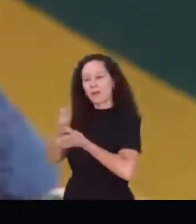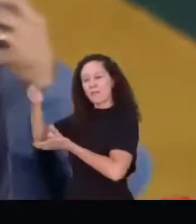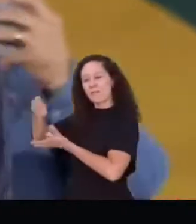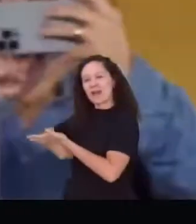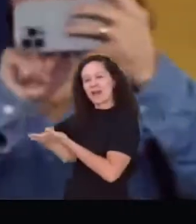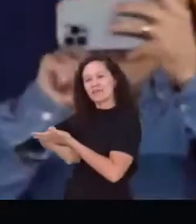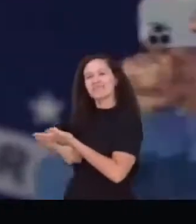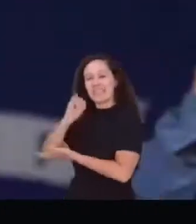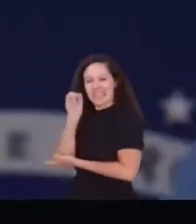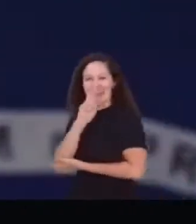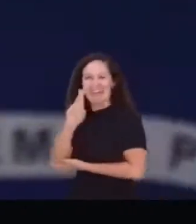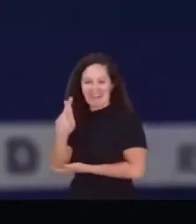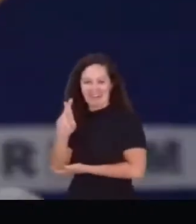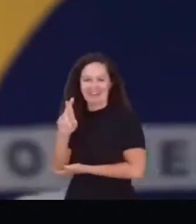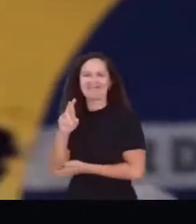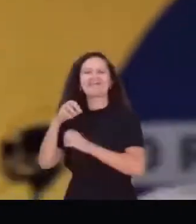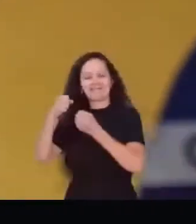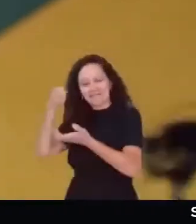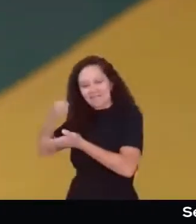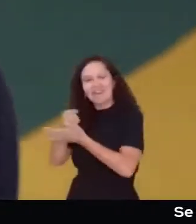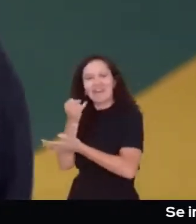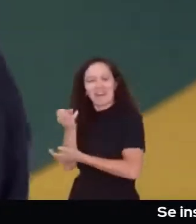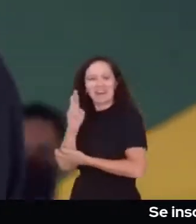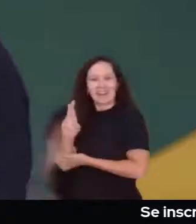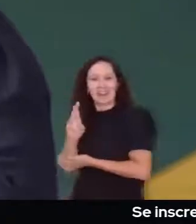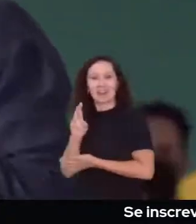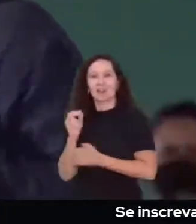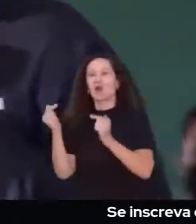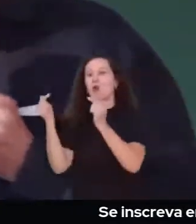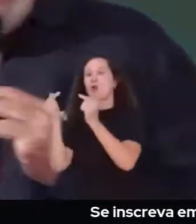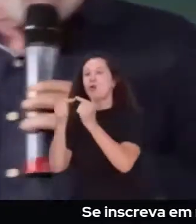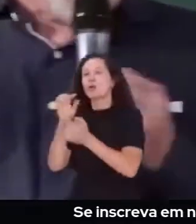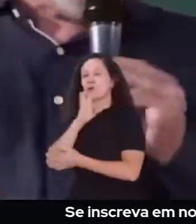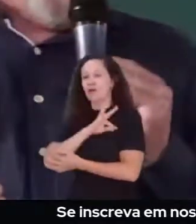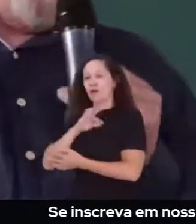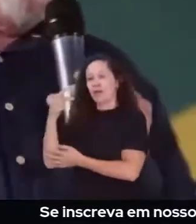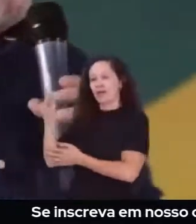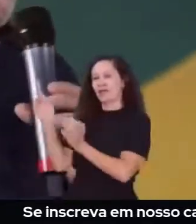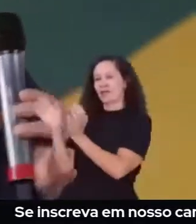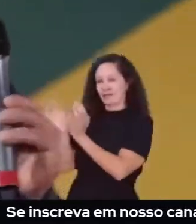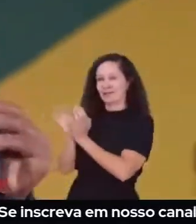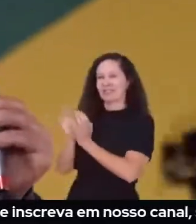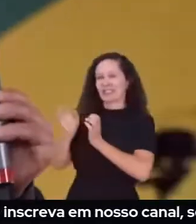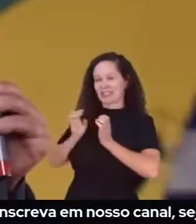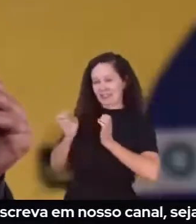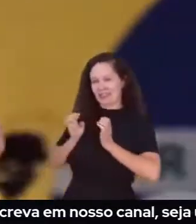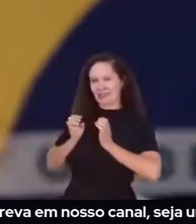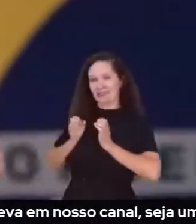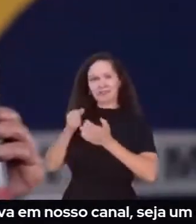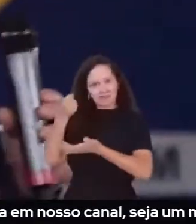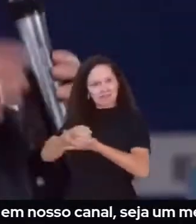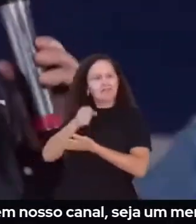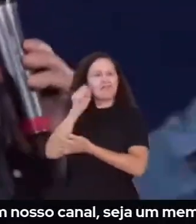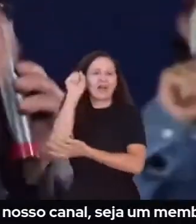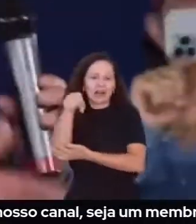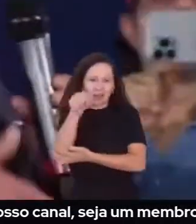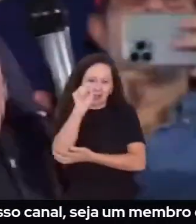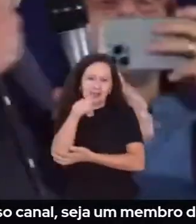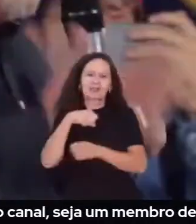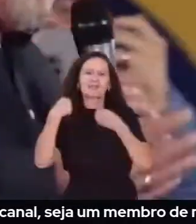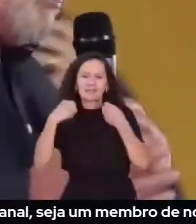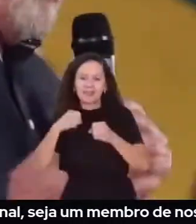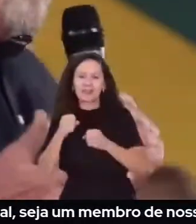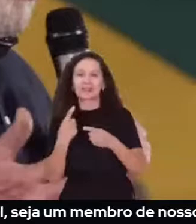pagar de acordo com o que ele ganha. Ele vai ter que pagar. Porque tem muita